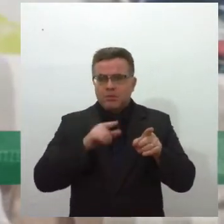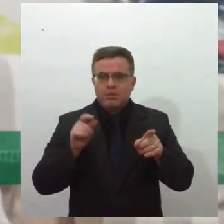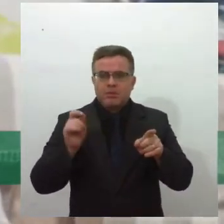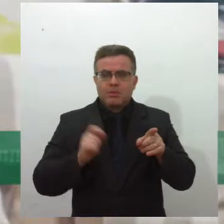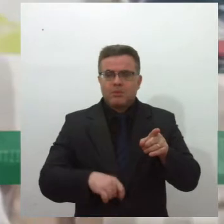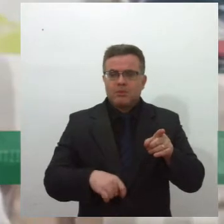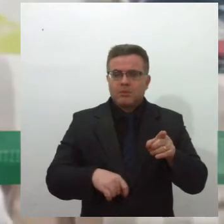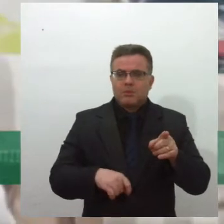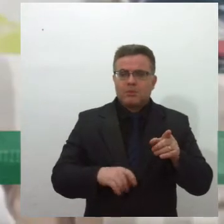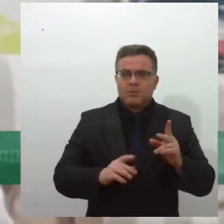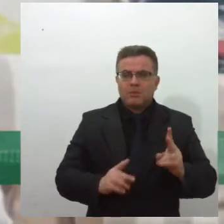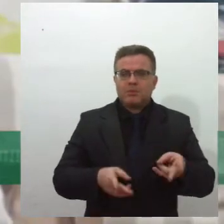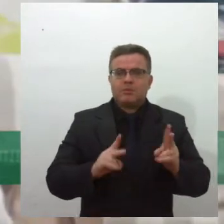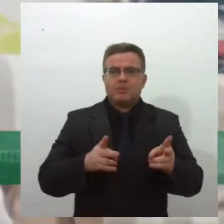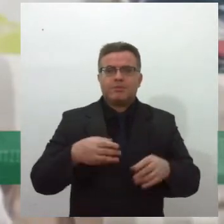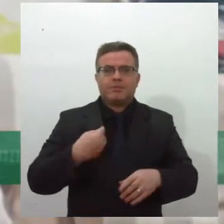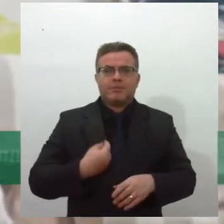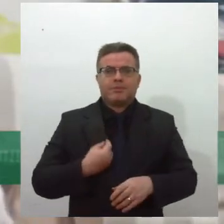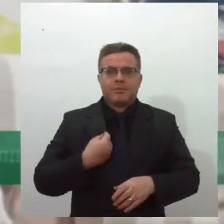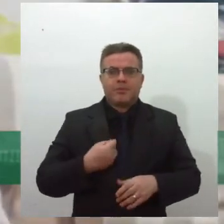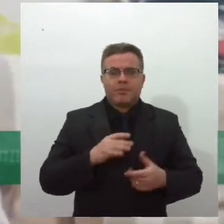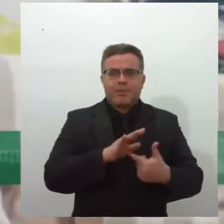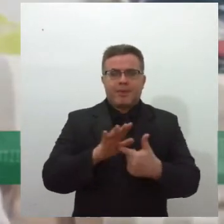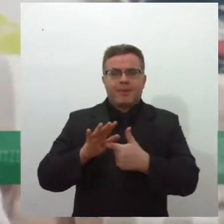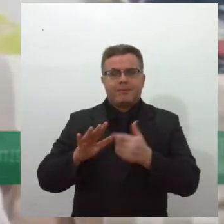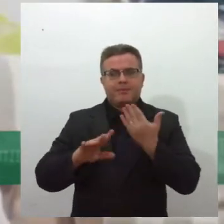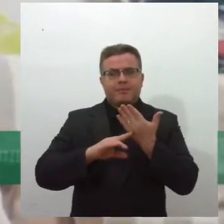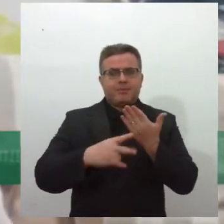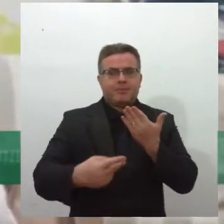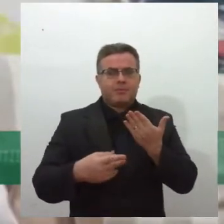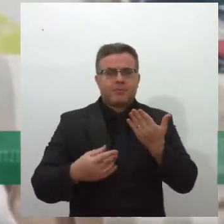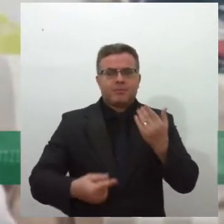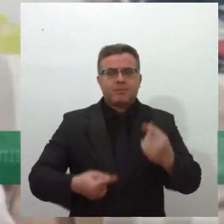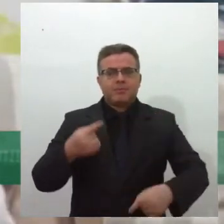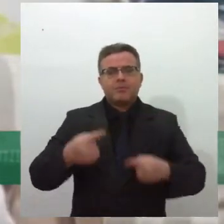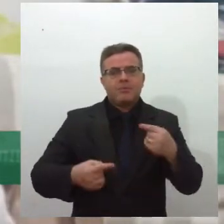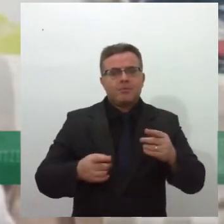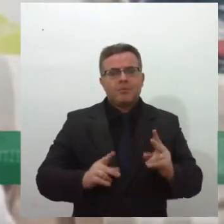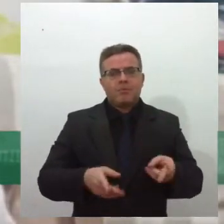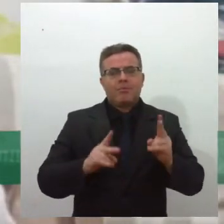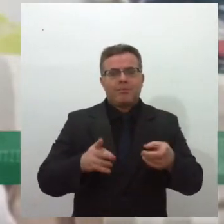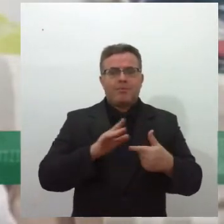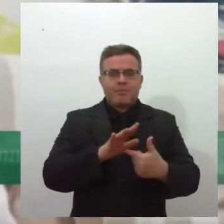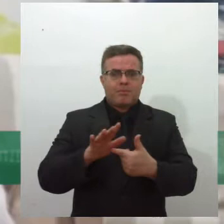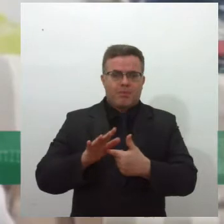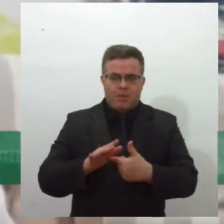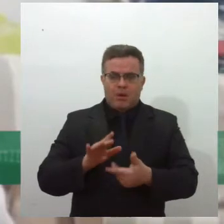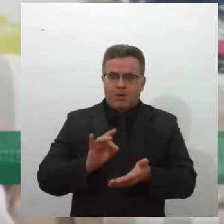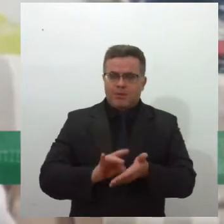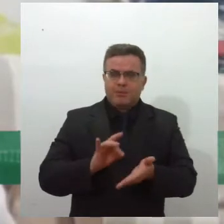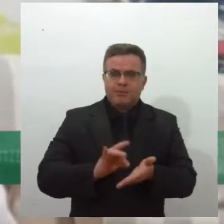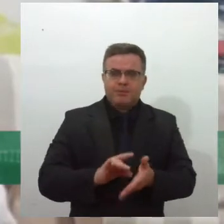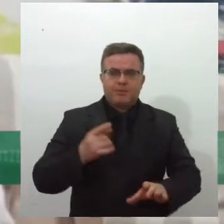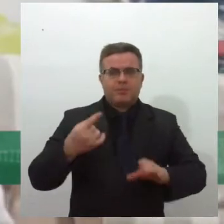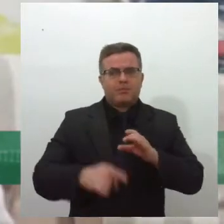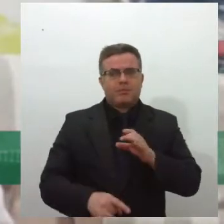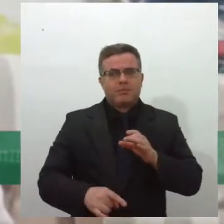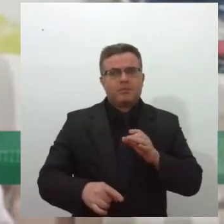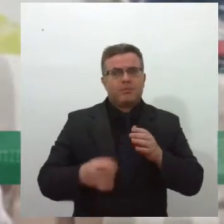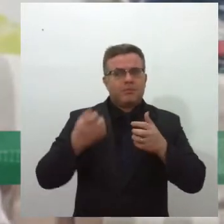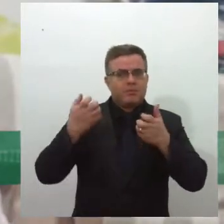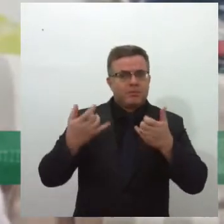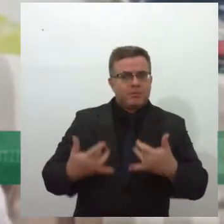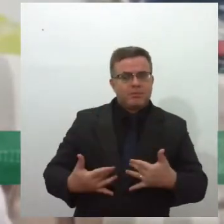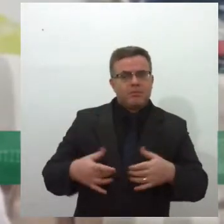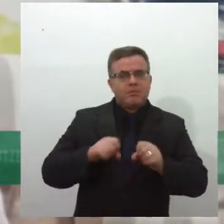de sequela é muito alto. Isso demanda muita reabilitação e demanda um custo alto de tratamento, tanto do sistema público